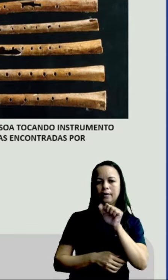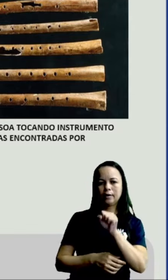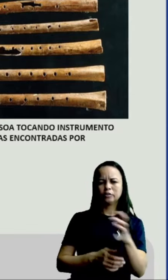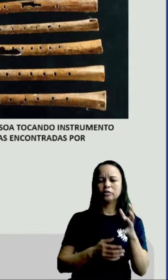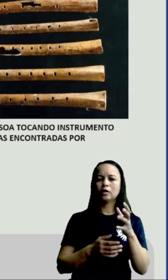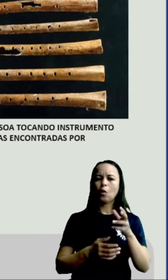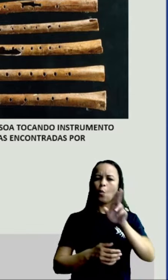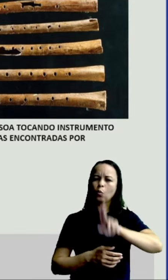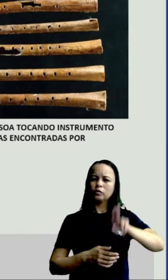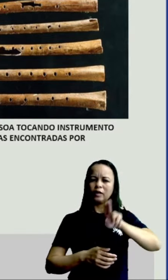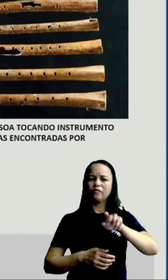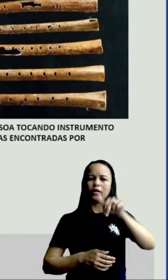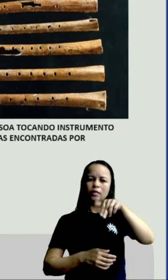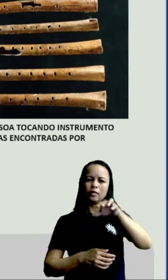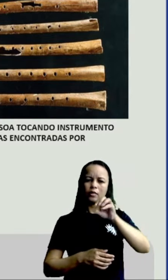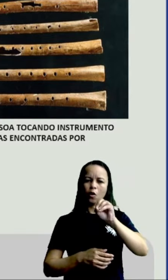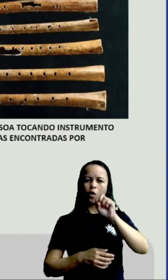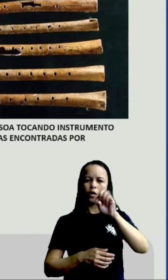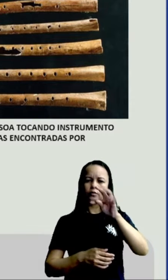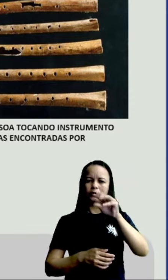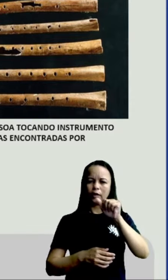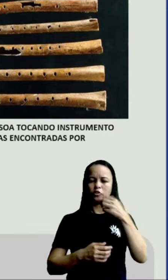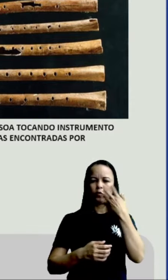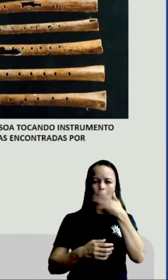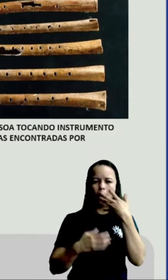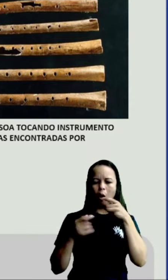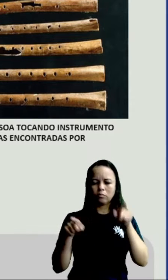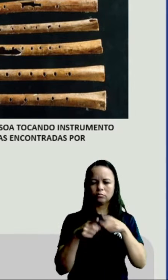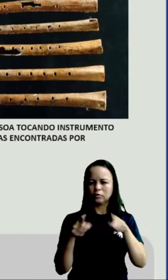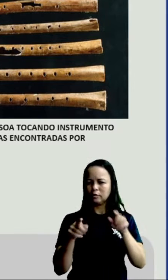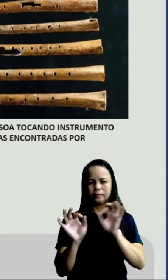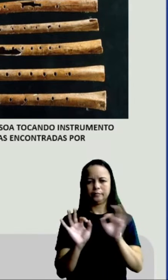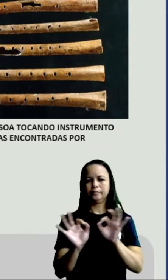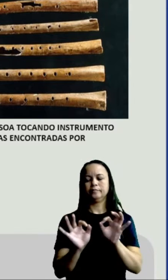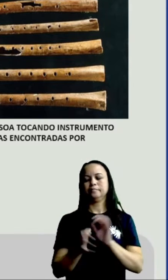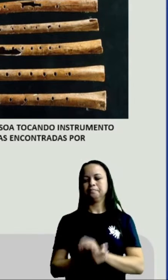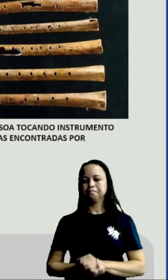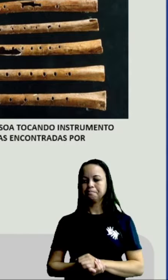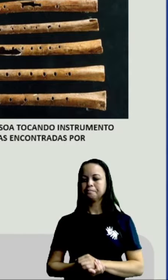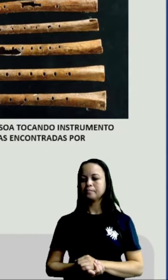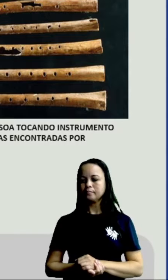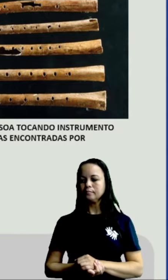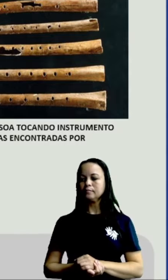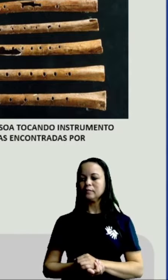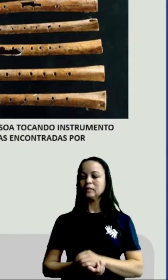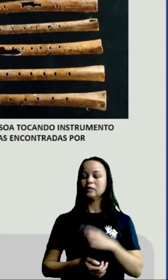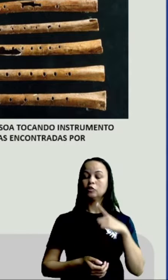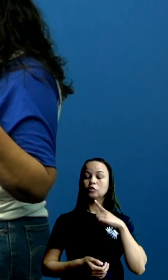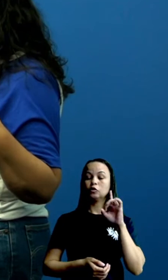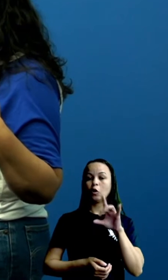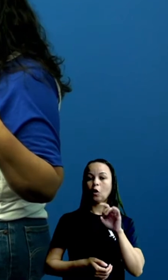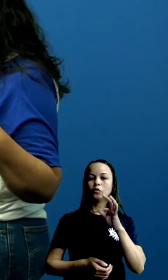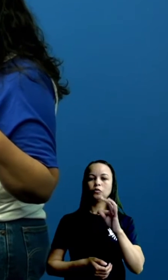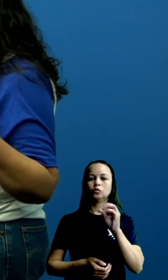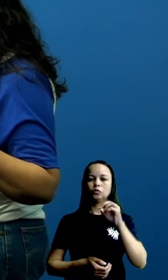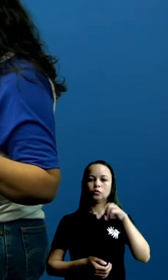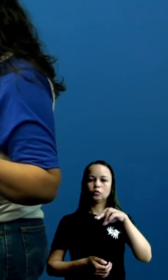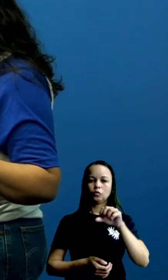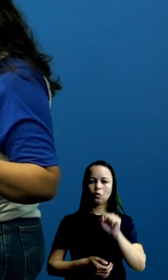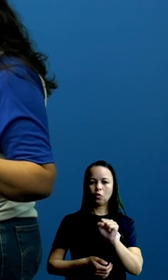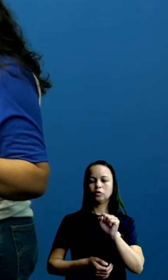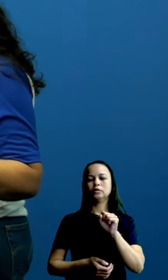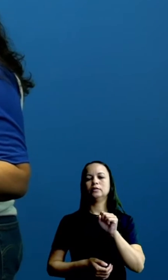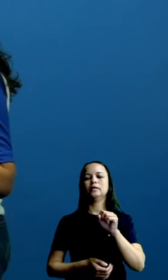utilizava notas musicais será composto por tons e semitons então sempre é